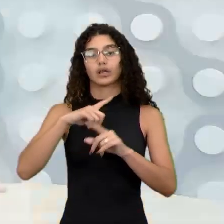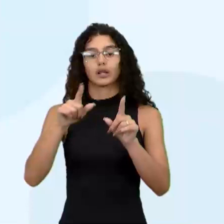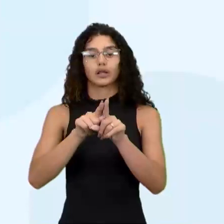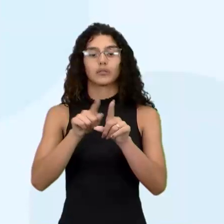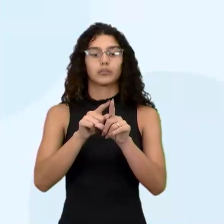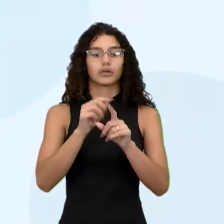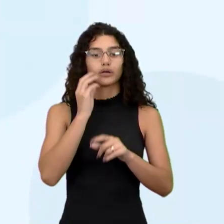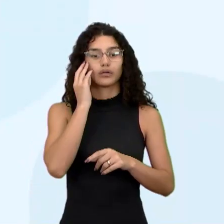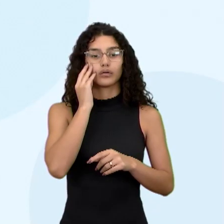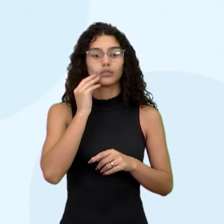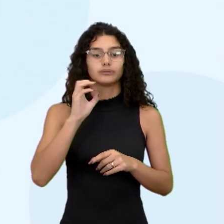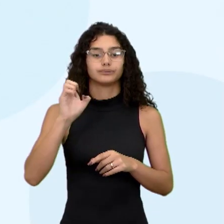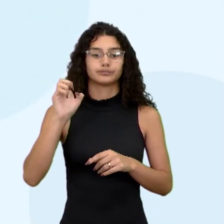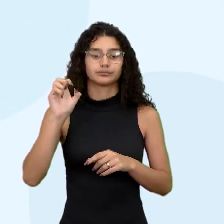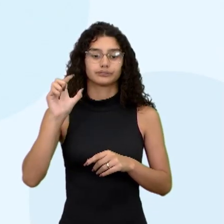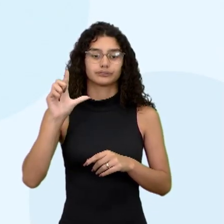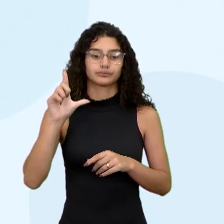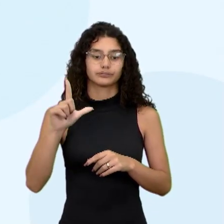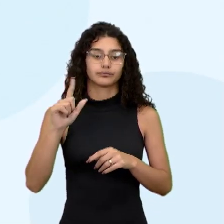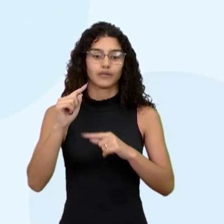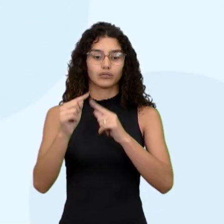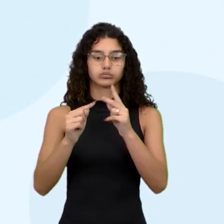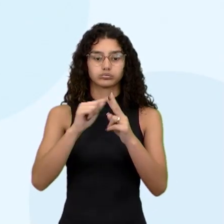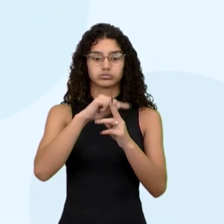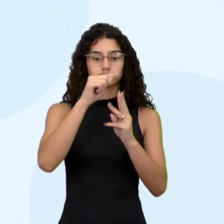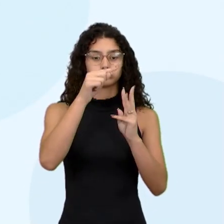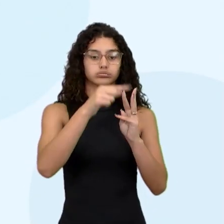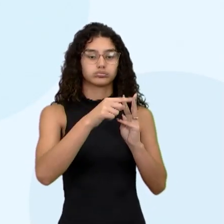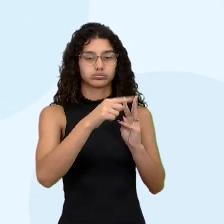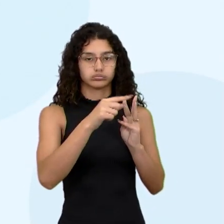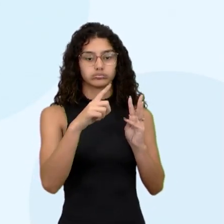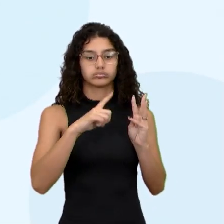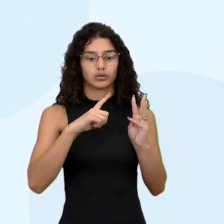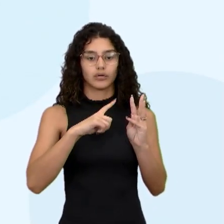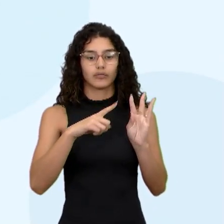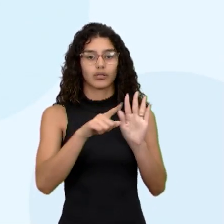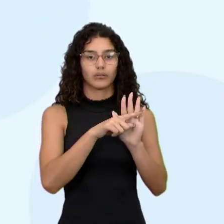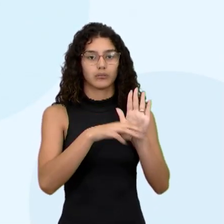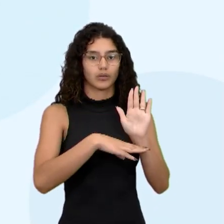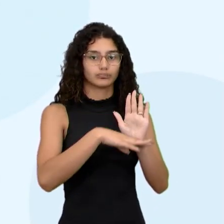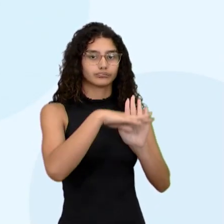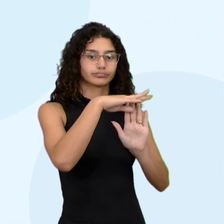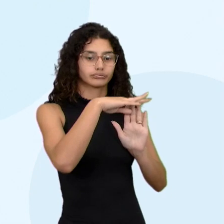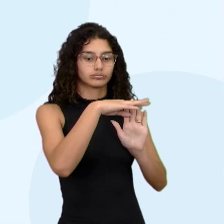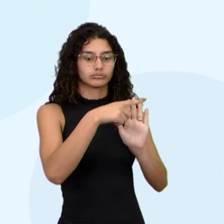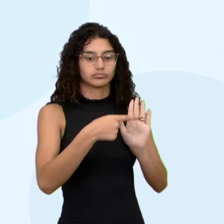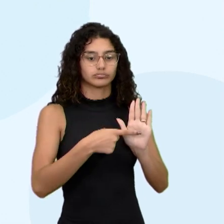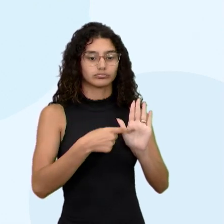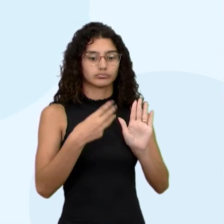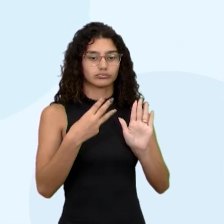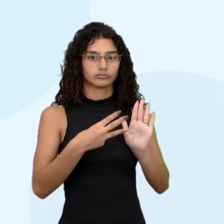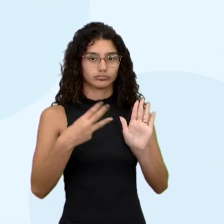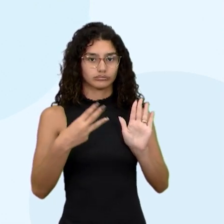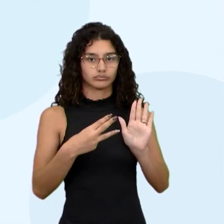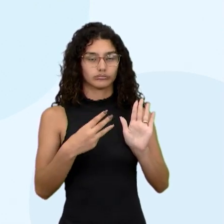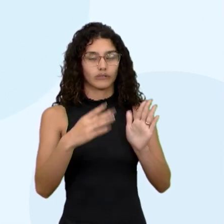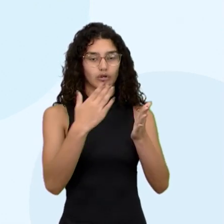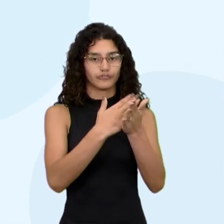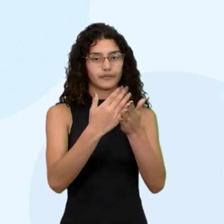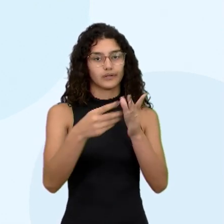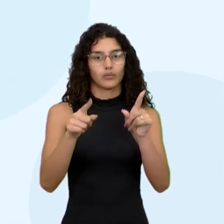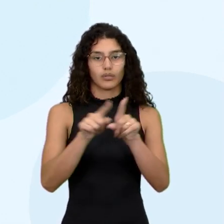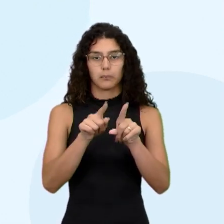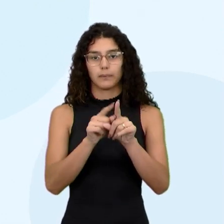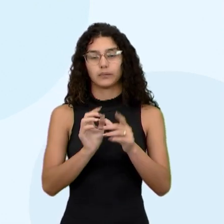o éon Proterozoico, né, logo em seguida aí do Arqueano, e também as mesmas, né, divisões aí, tá certo? E